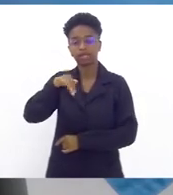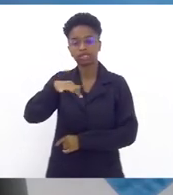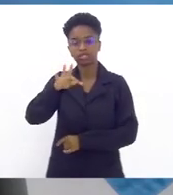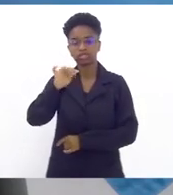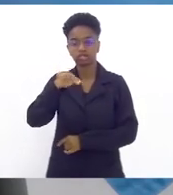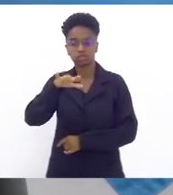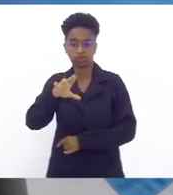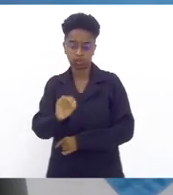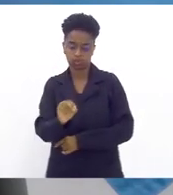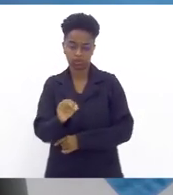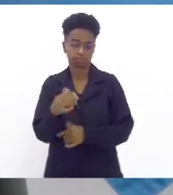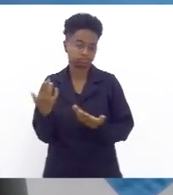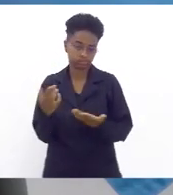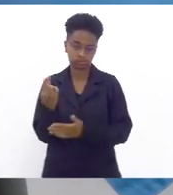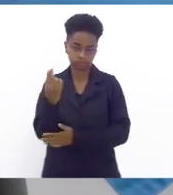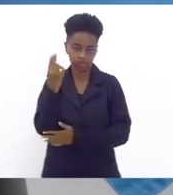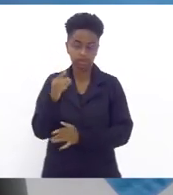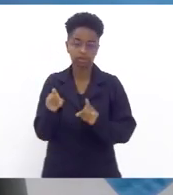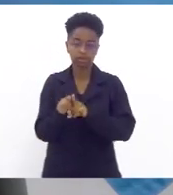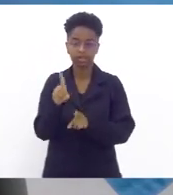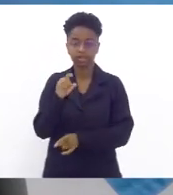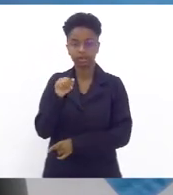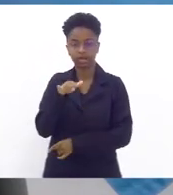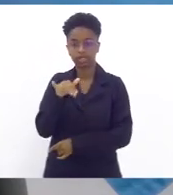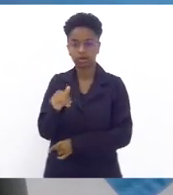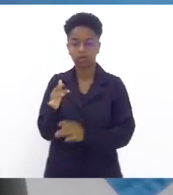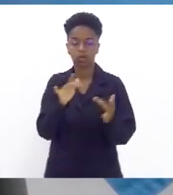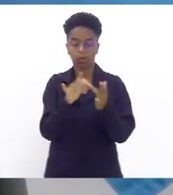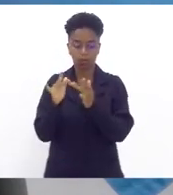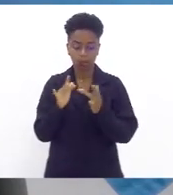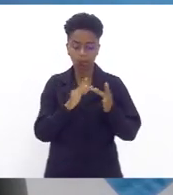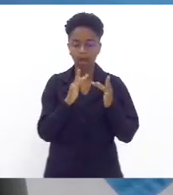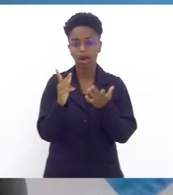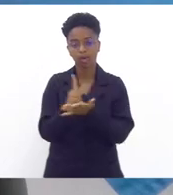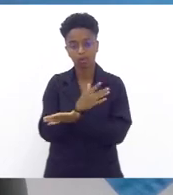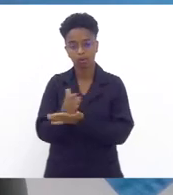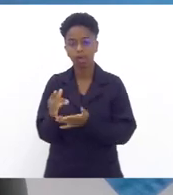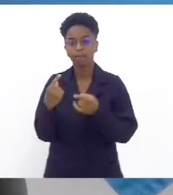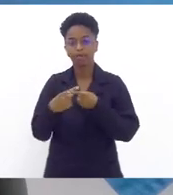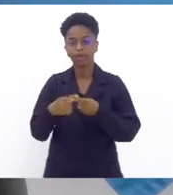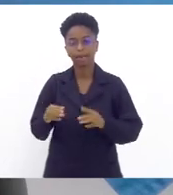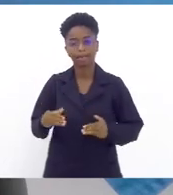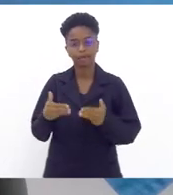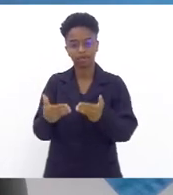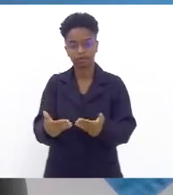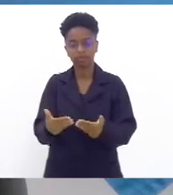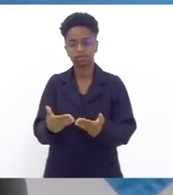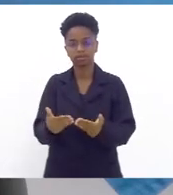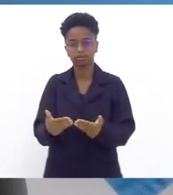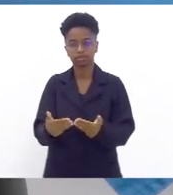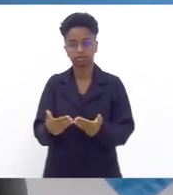é a Dani também fez alguns contatos Exatamente porque a ministra tinha